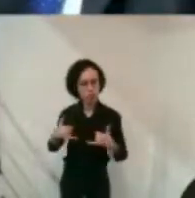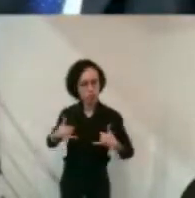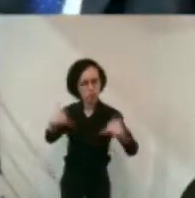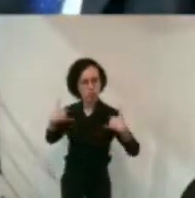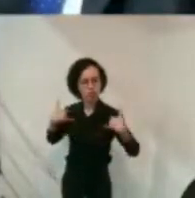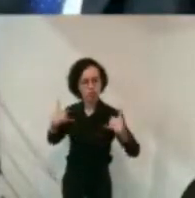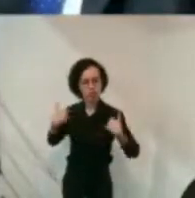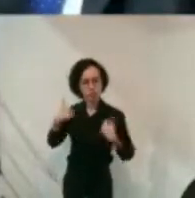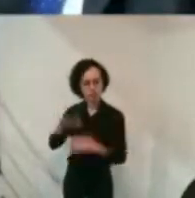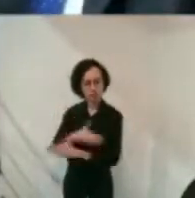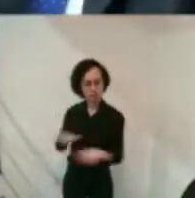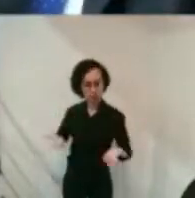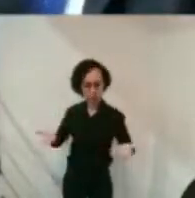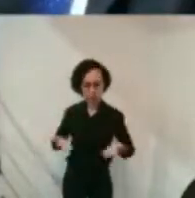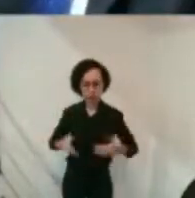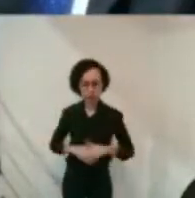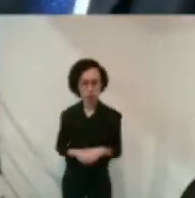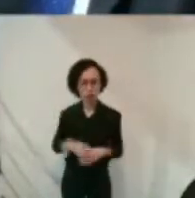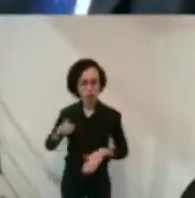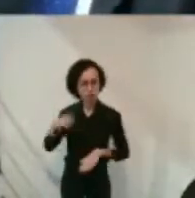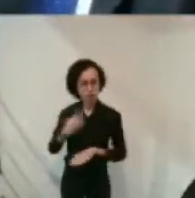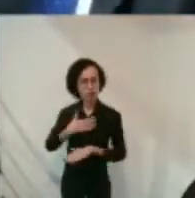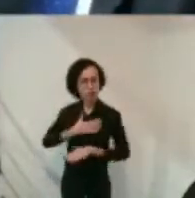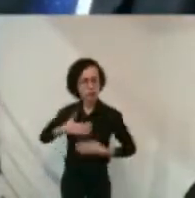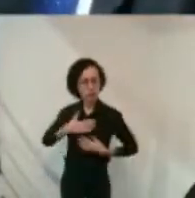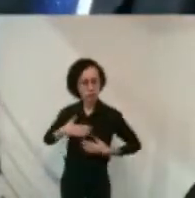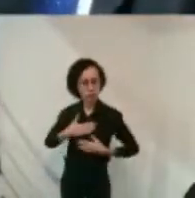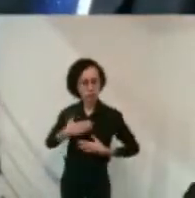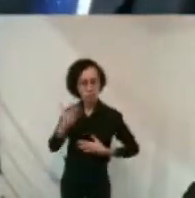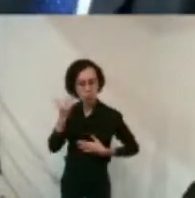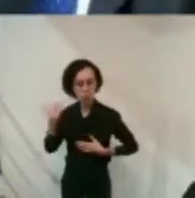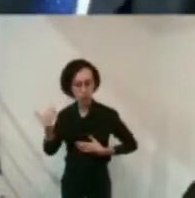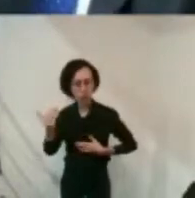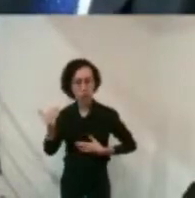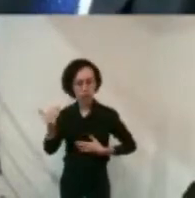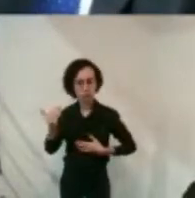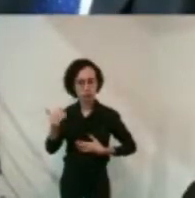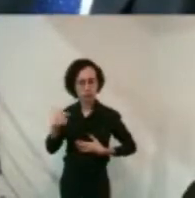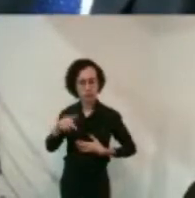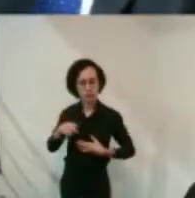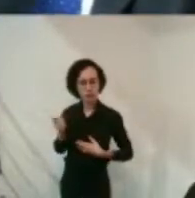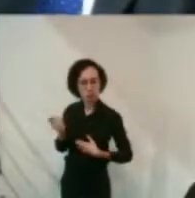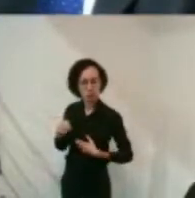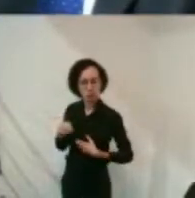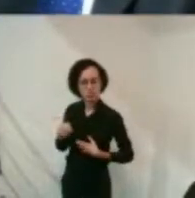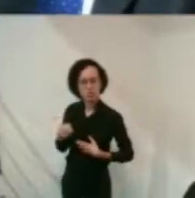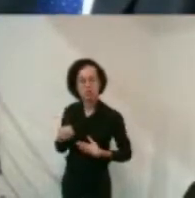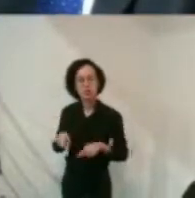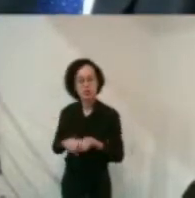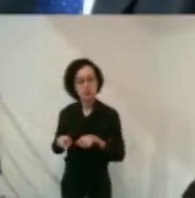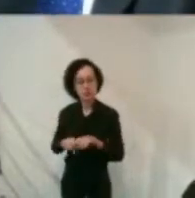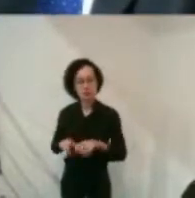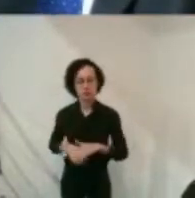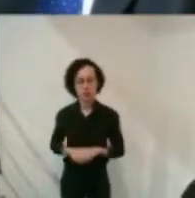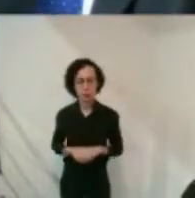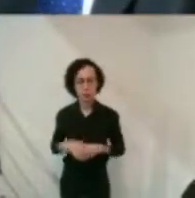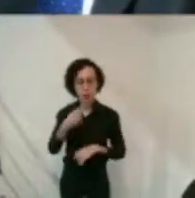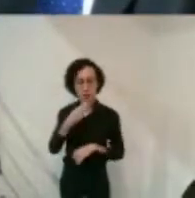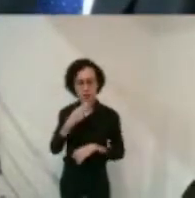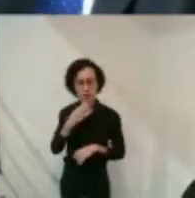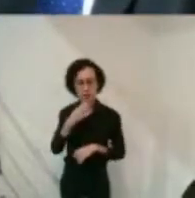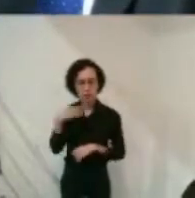receber esse evento aqui, doutor Rinaldo. Nós ficamos muito honrados com essa possibilidade de também